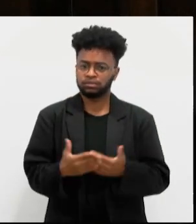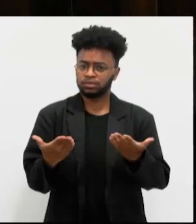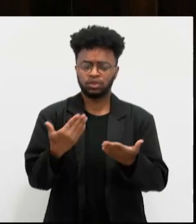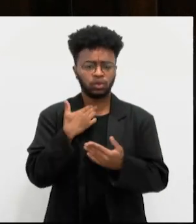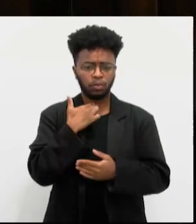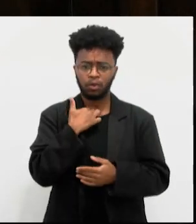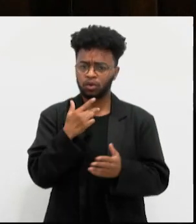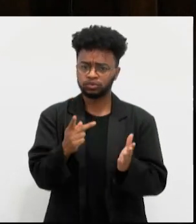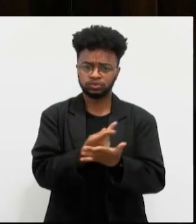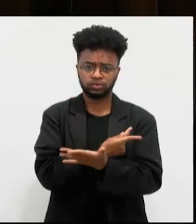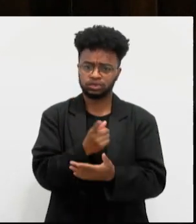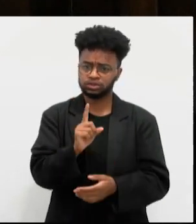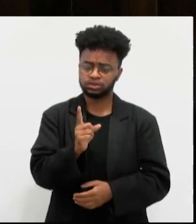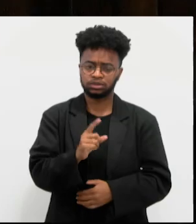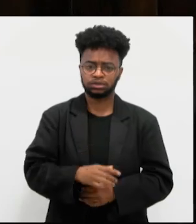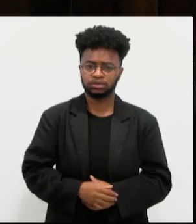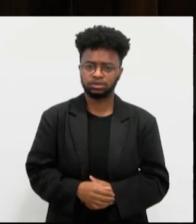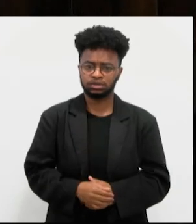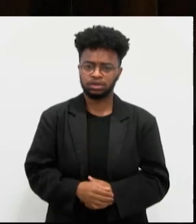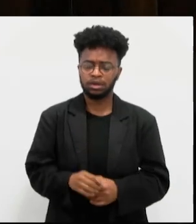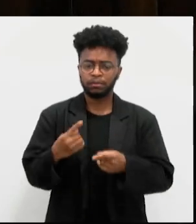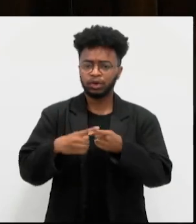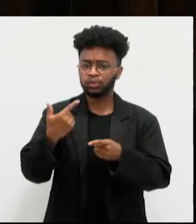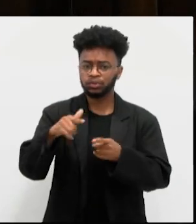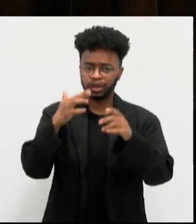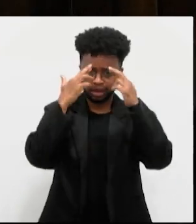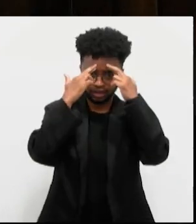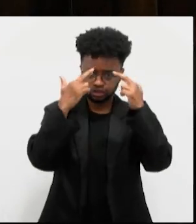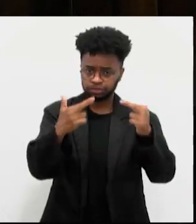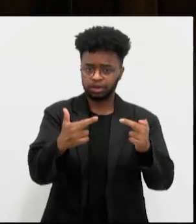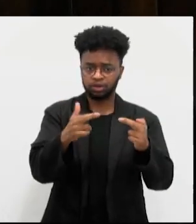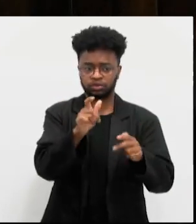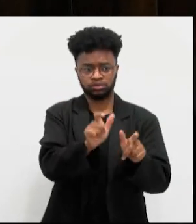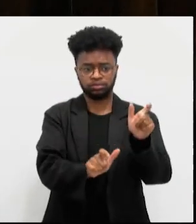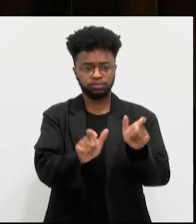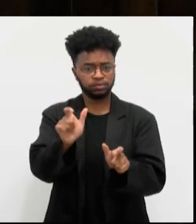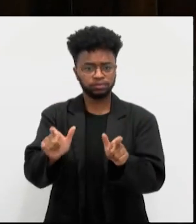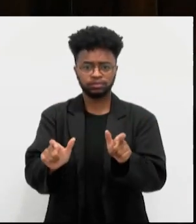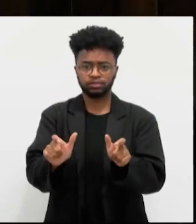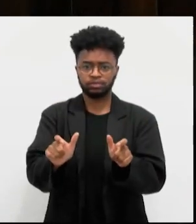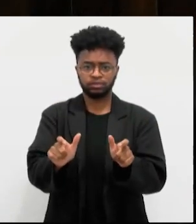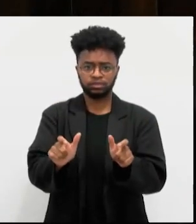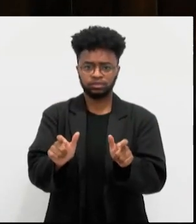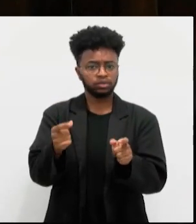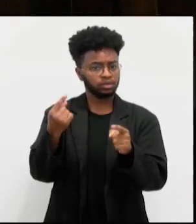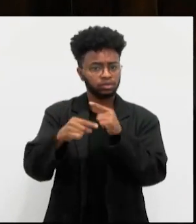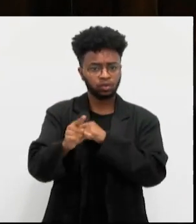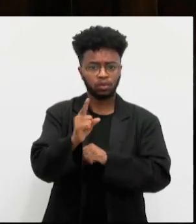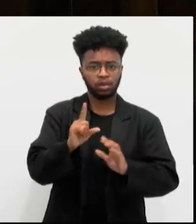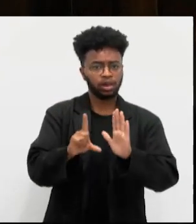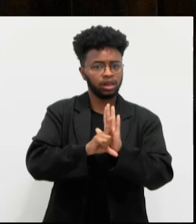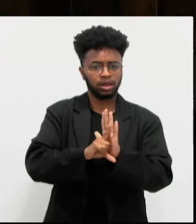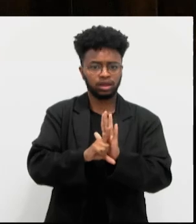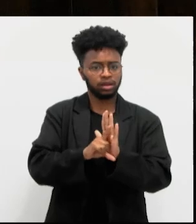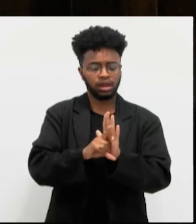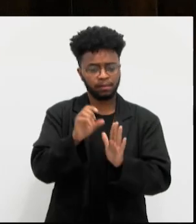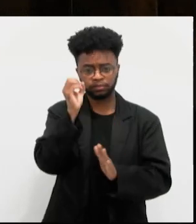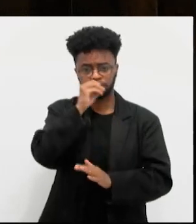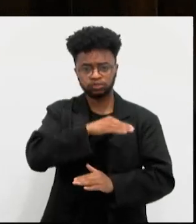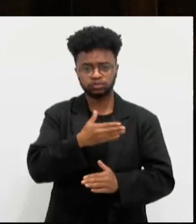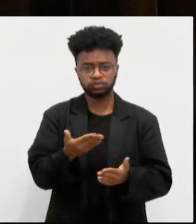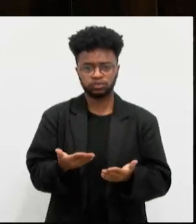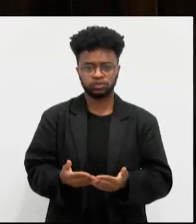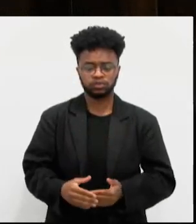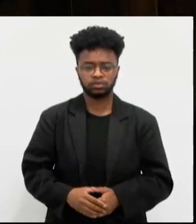pode existir, isso é falta de respeito, de consideração, é de uma ilegalidade brutal.